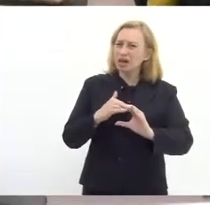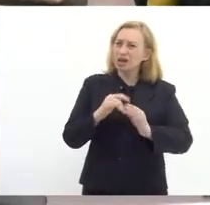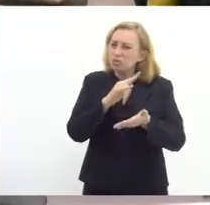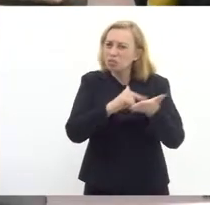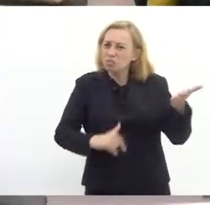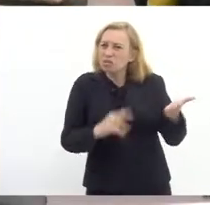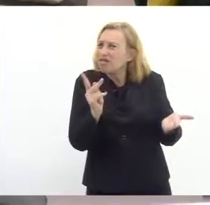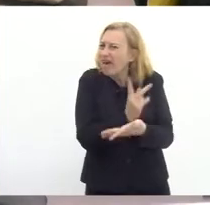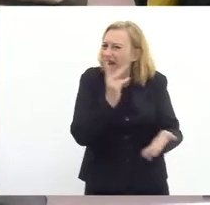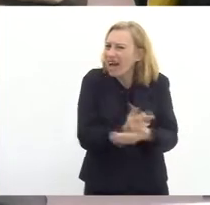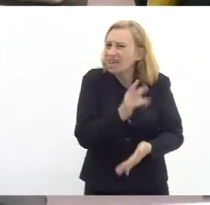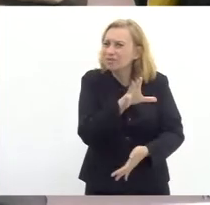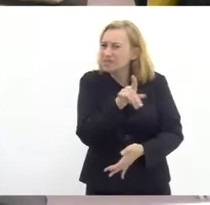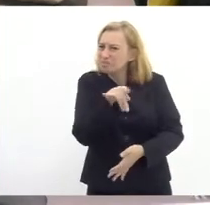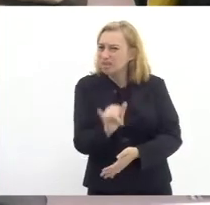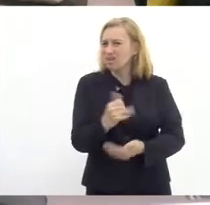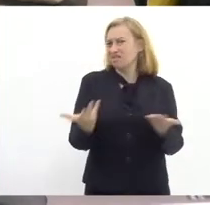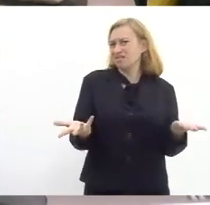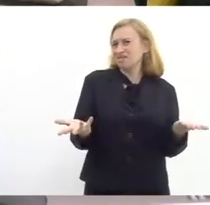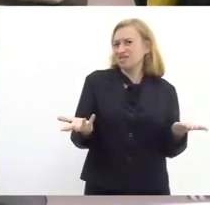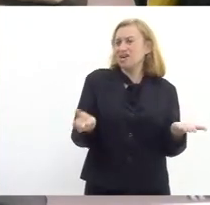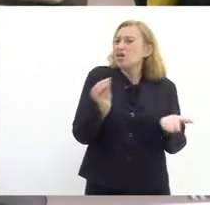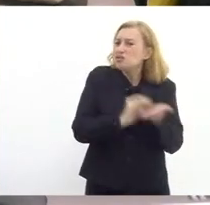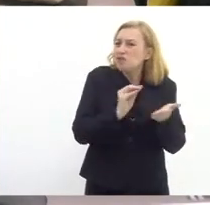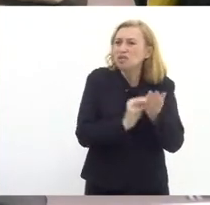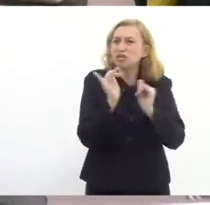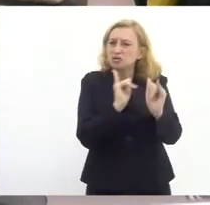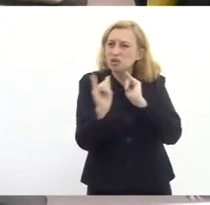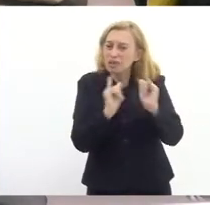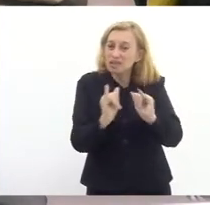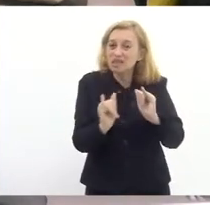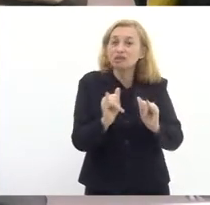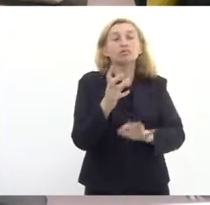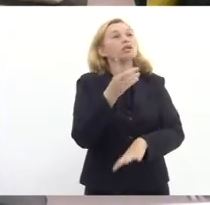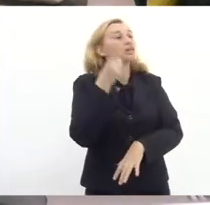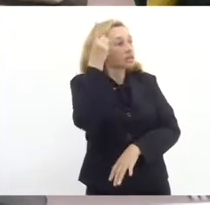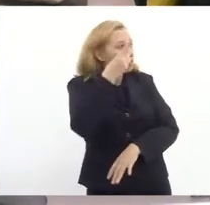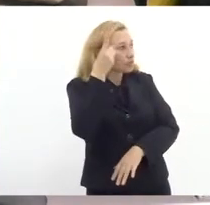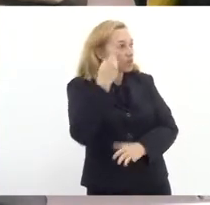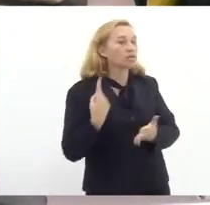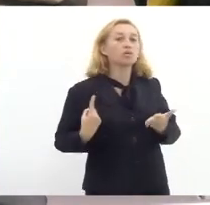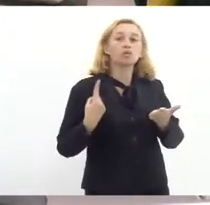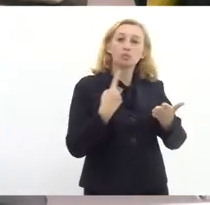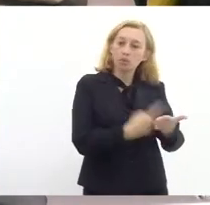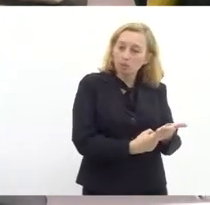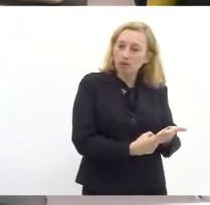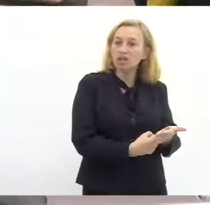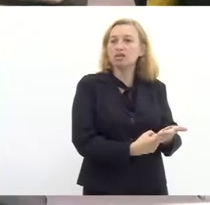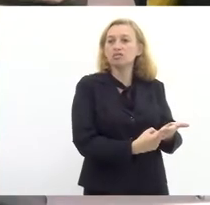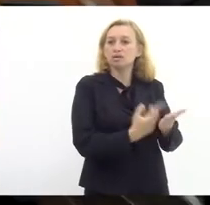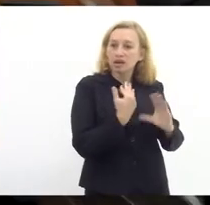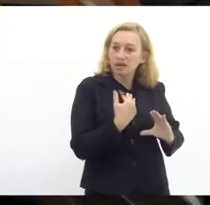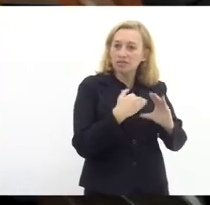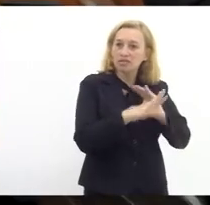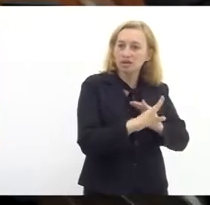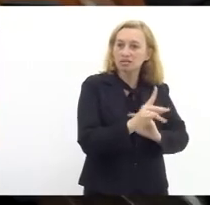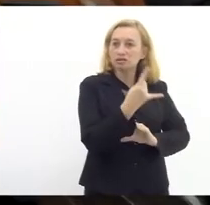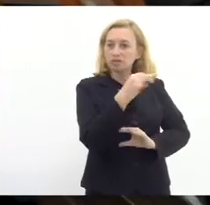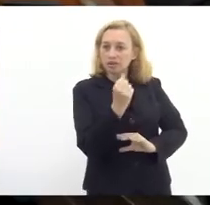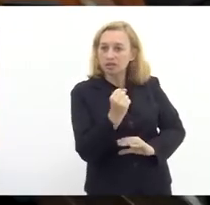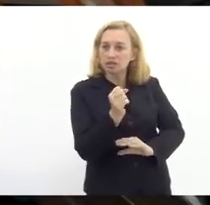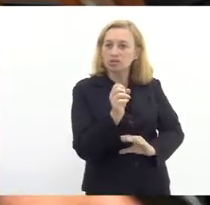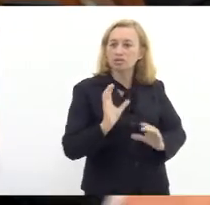errado para essa CPI, deputada, com falta de informação? A gente se compromete a mandar a planilha com as